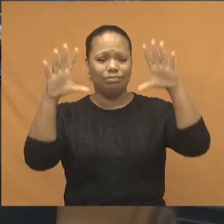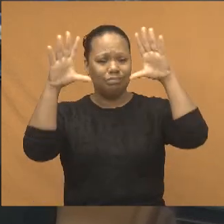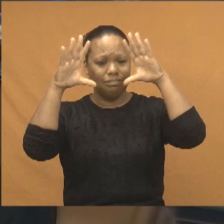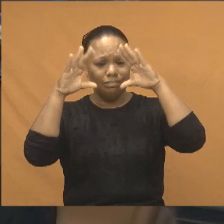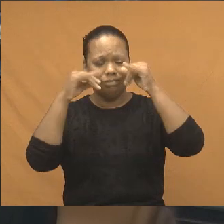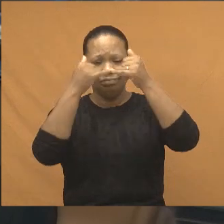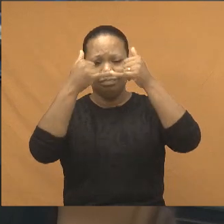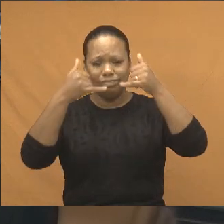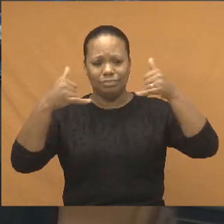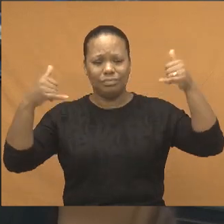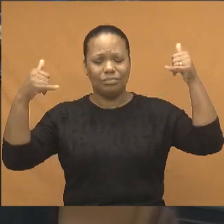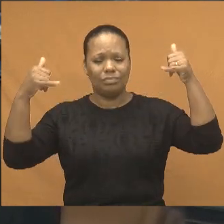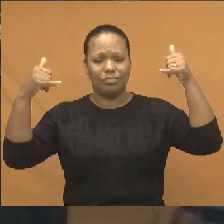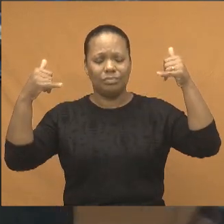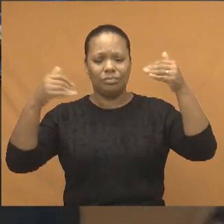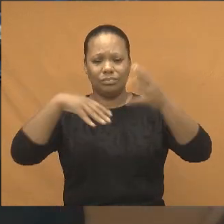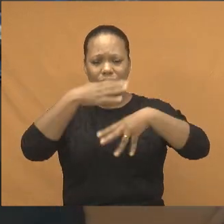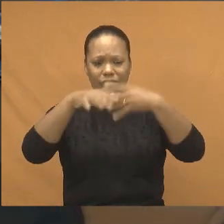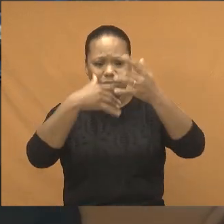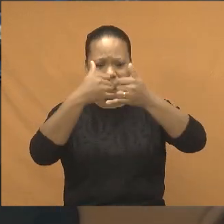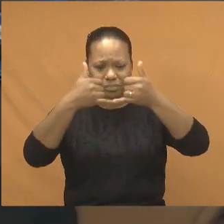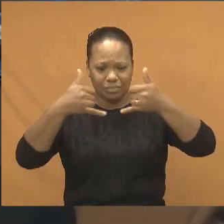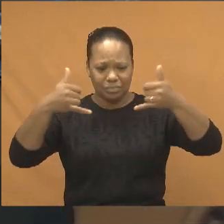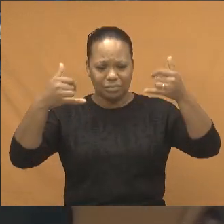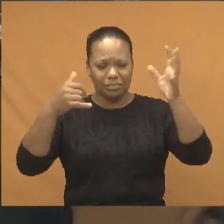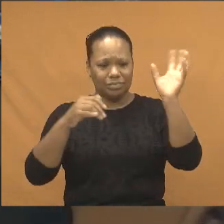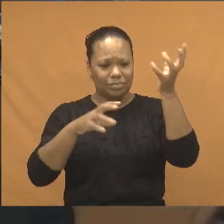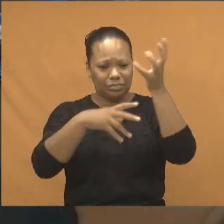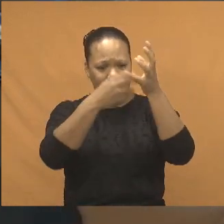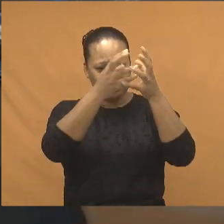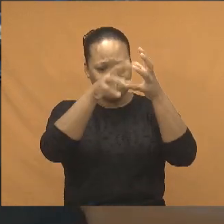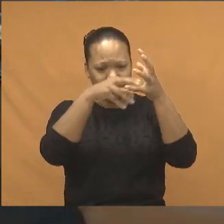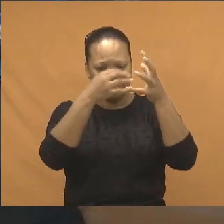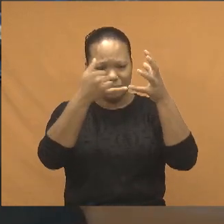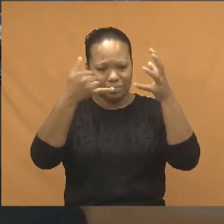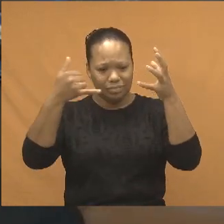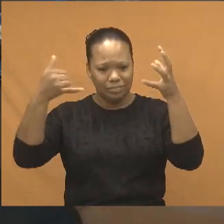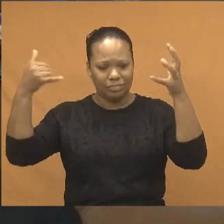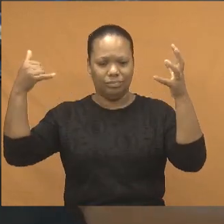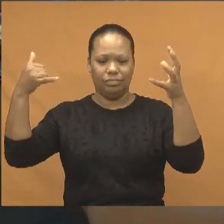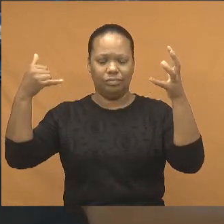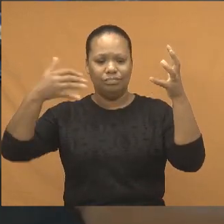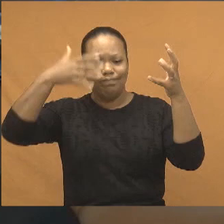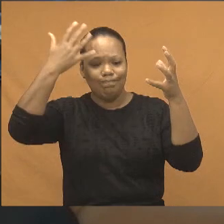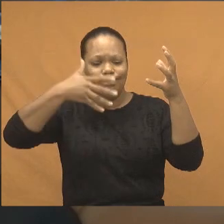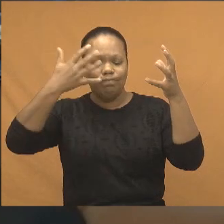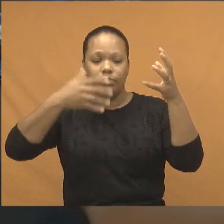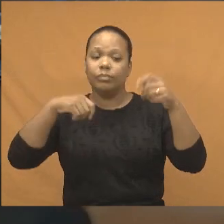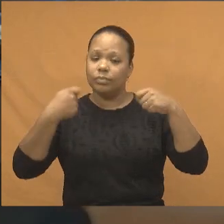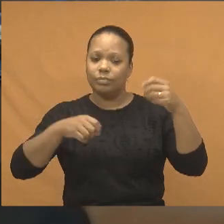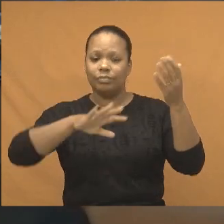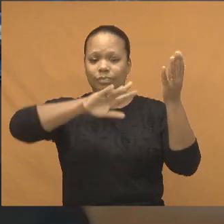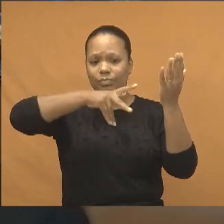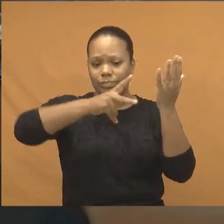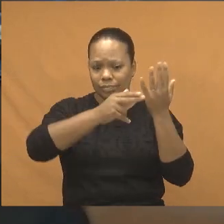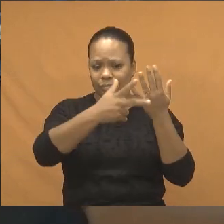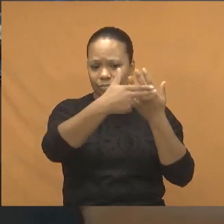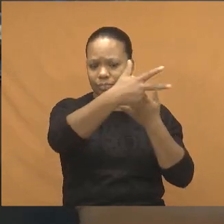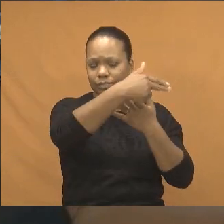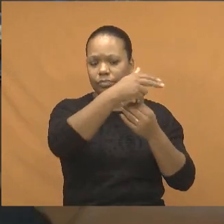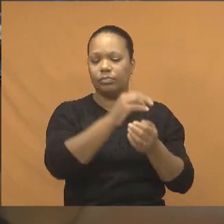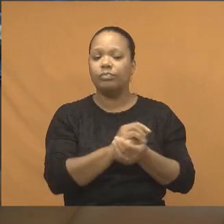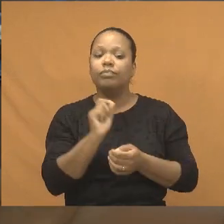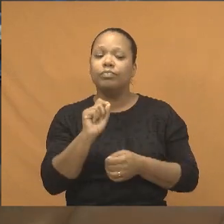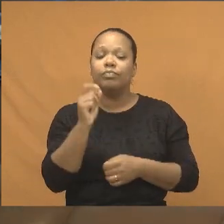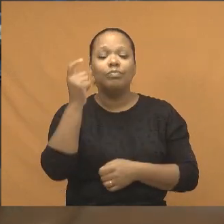a fiação está passando dentro lá dos galhos de árvore, e aí não tira. E aí, o que eu